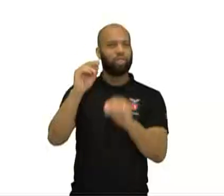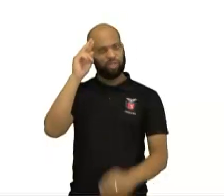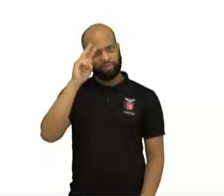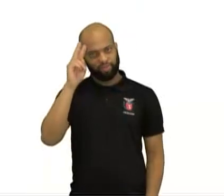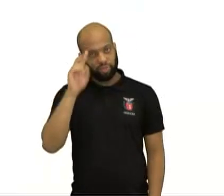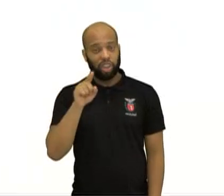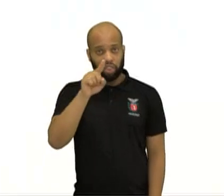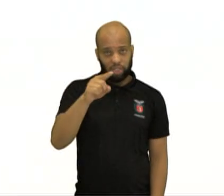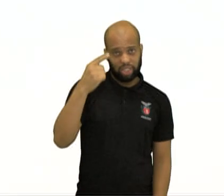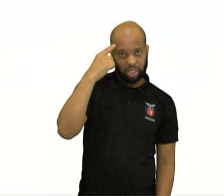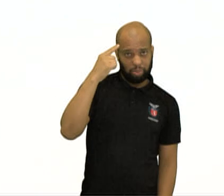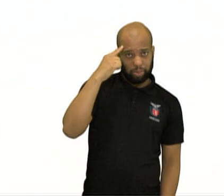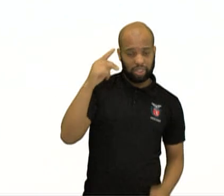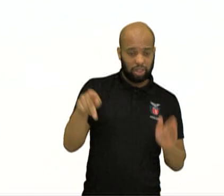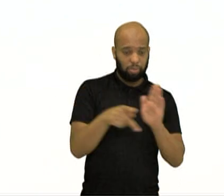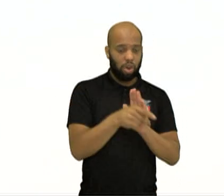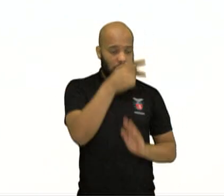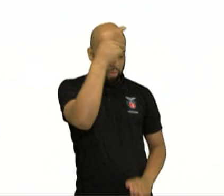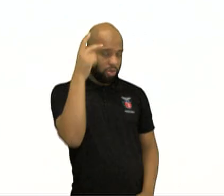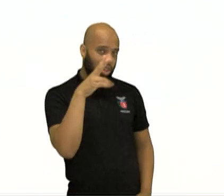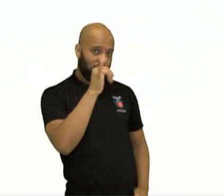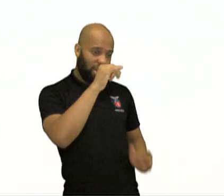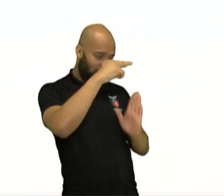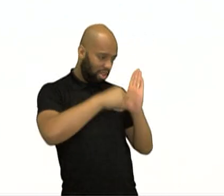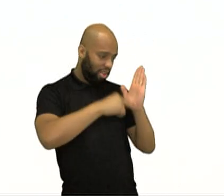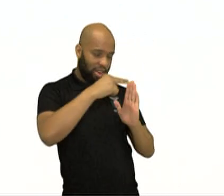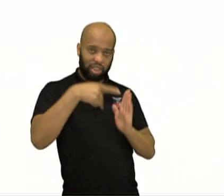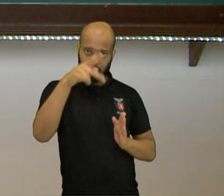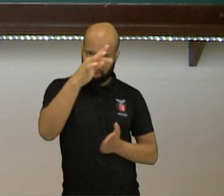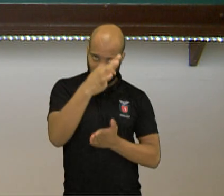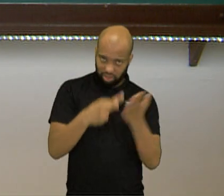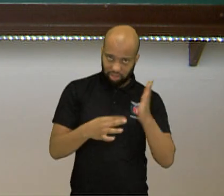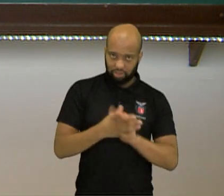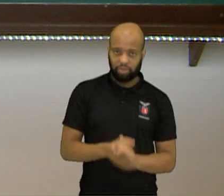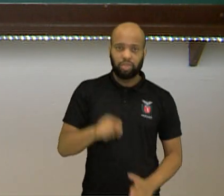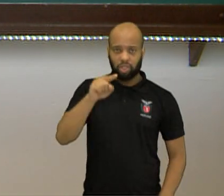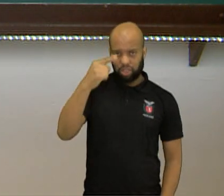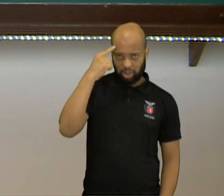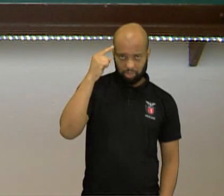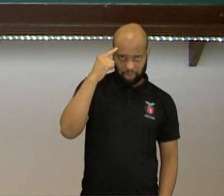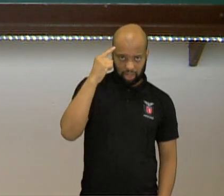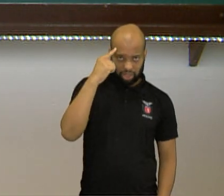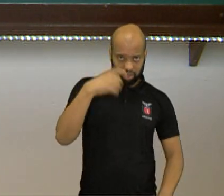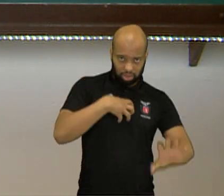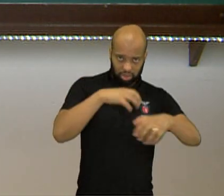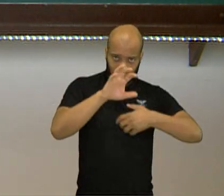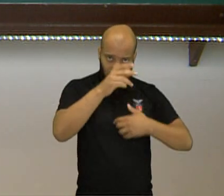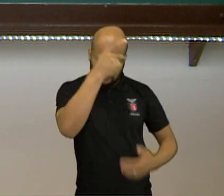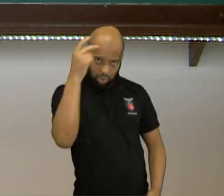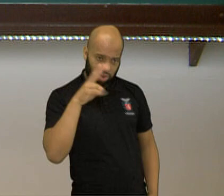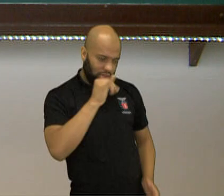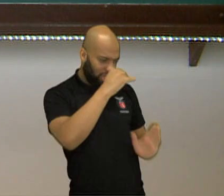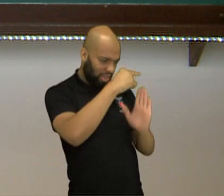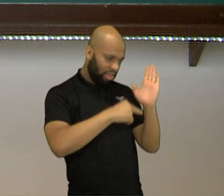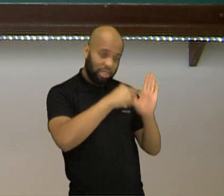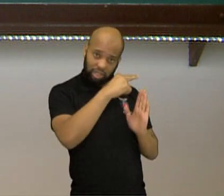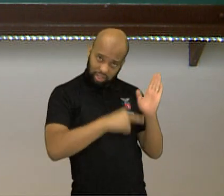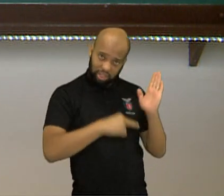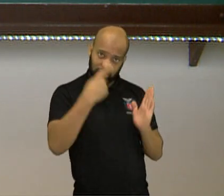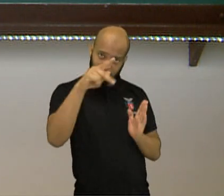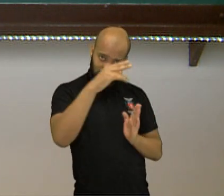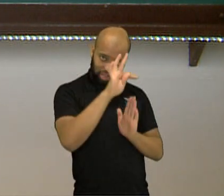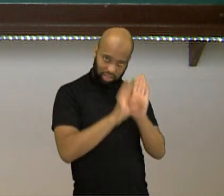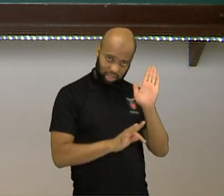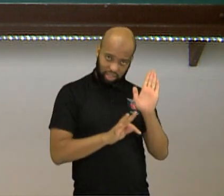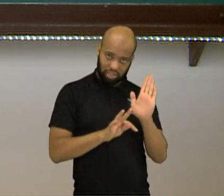pensa no seu interlocutor quando relata uma história? Você está pensando na pessoa que vai... Interlocutor é aquela pessoa que vai ler